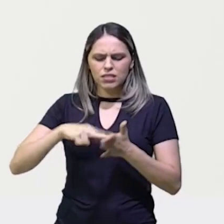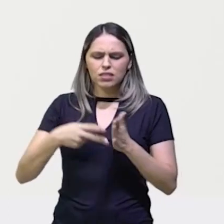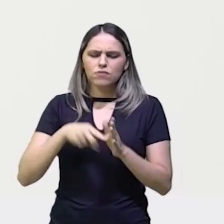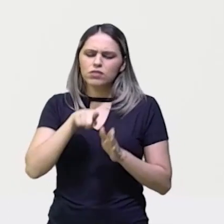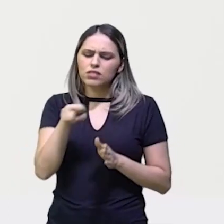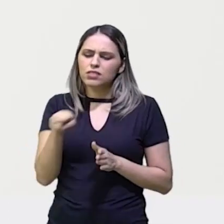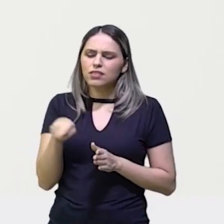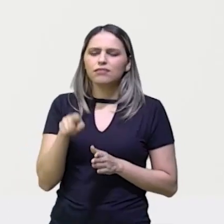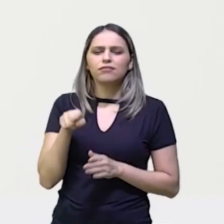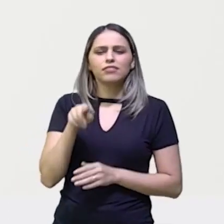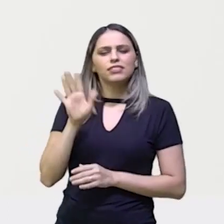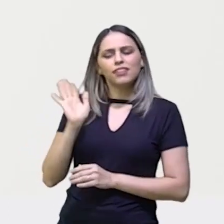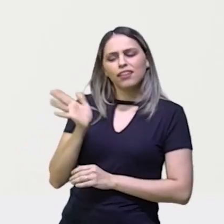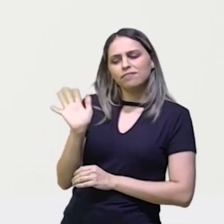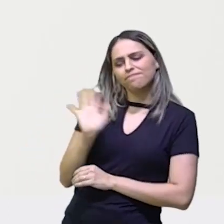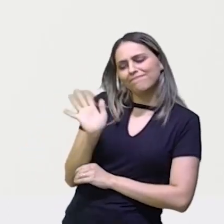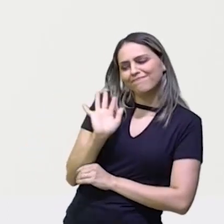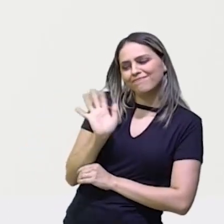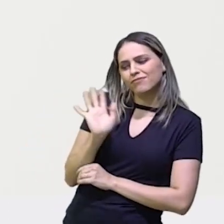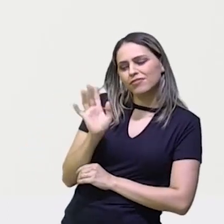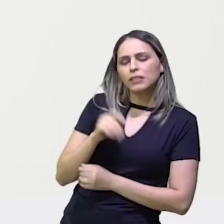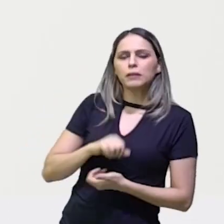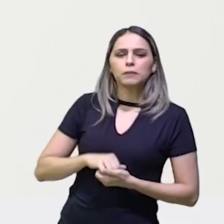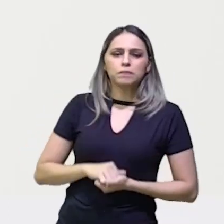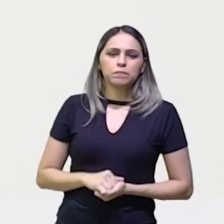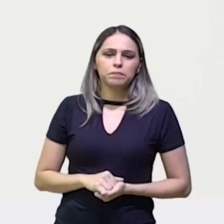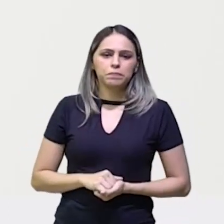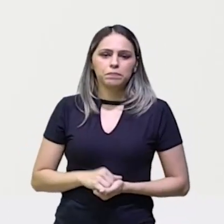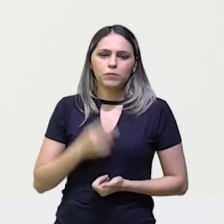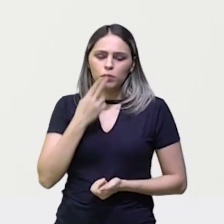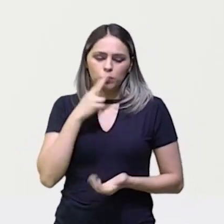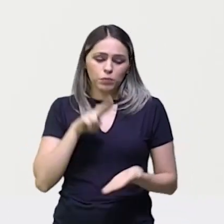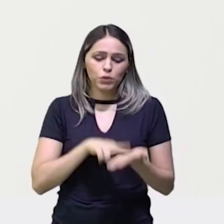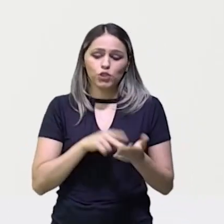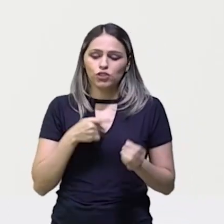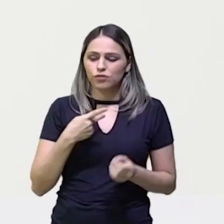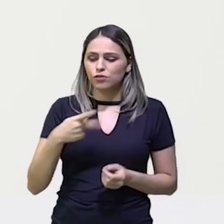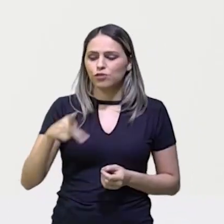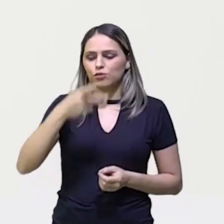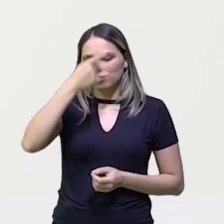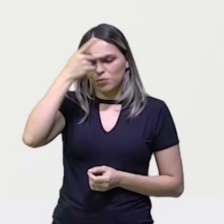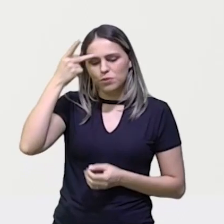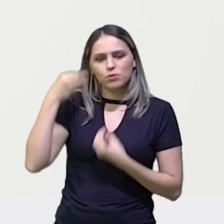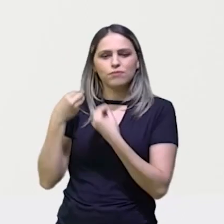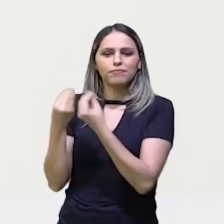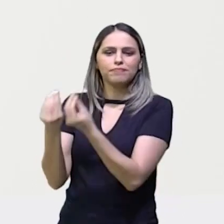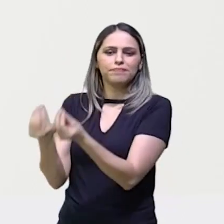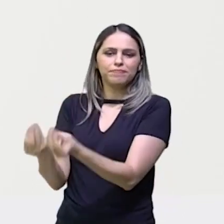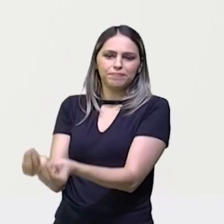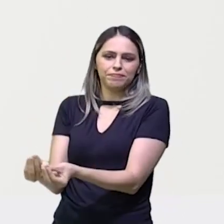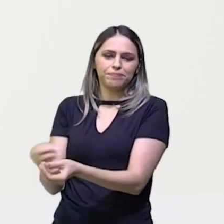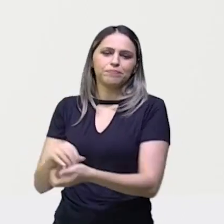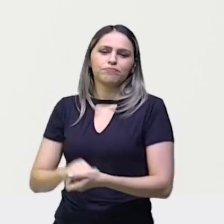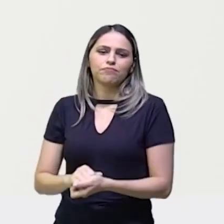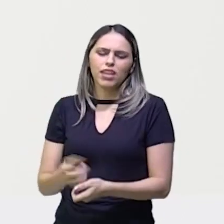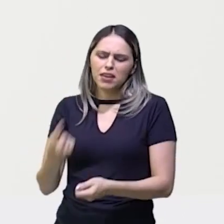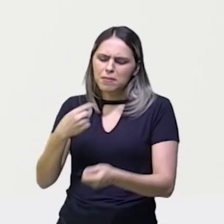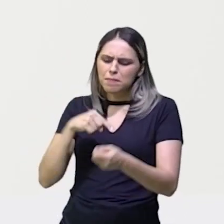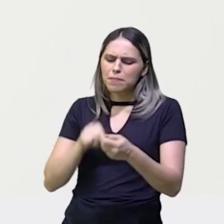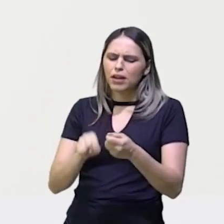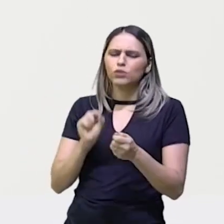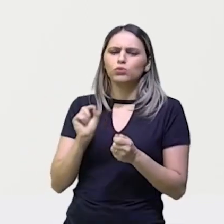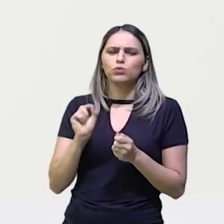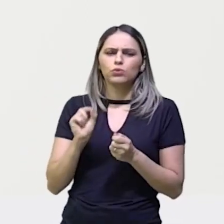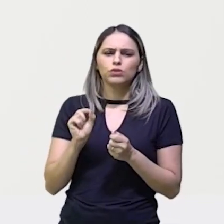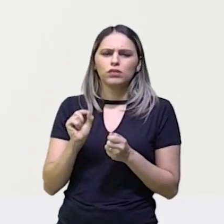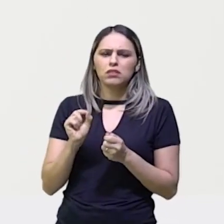da pessoa que você escreveu, tá bom? A carta. Despedida. E essa parte aqui, professora,